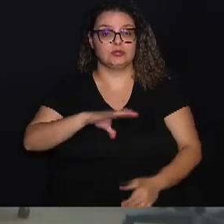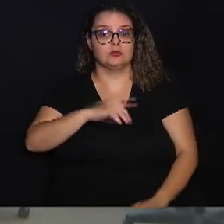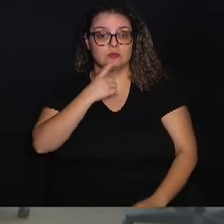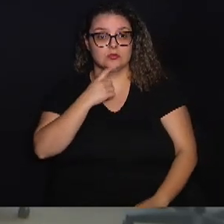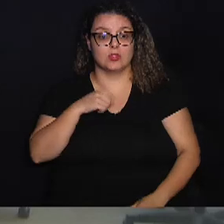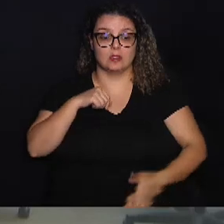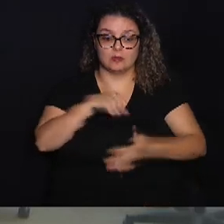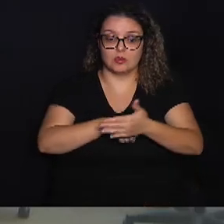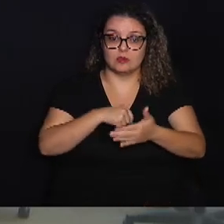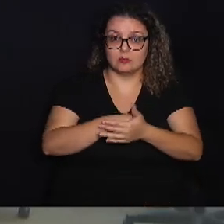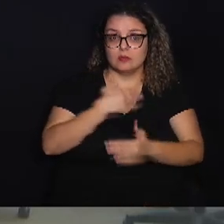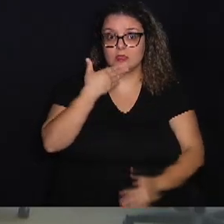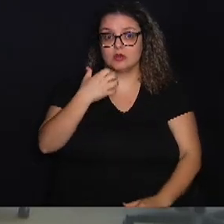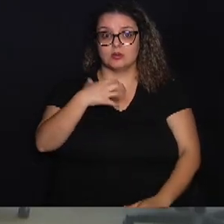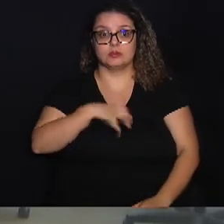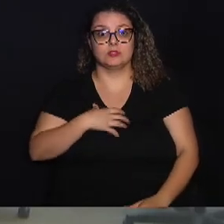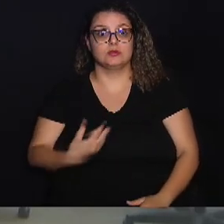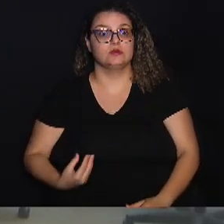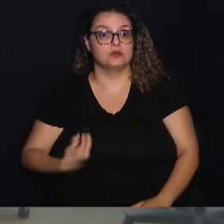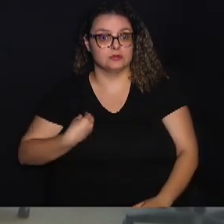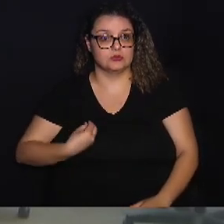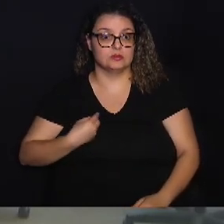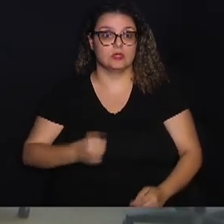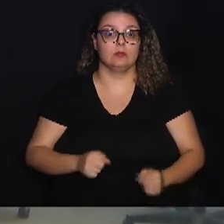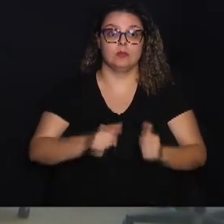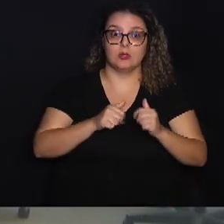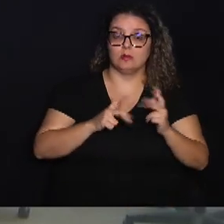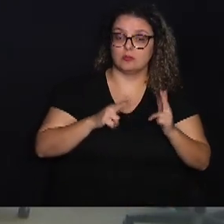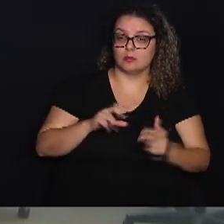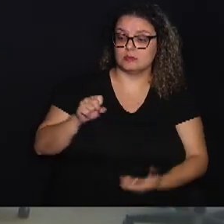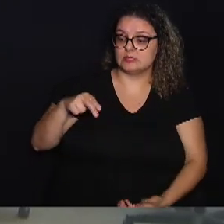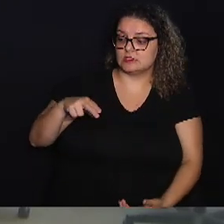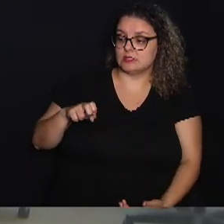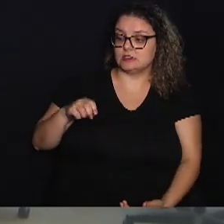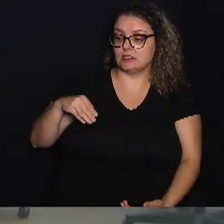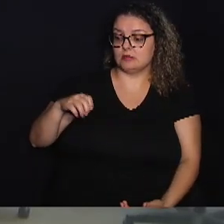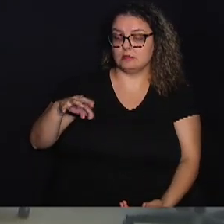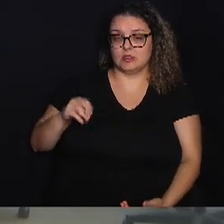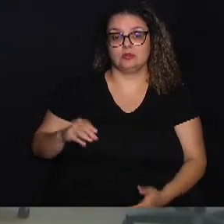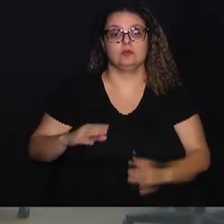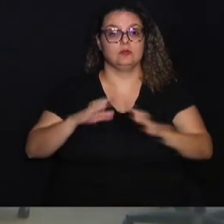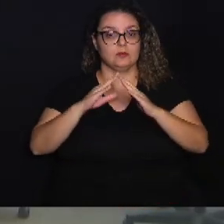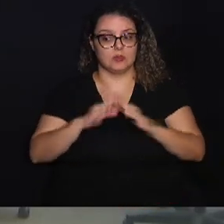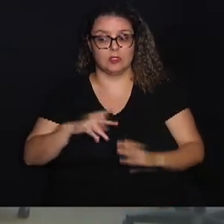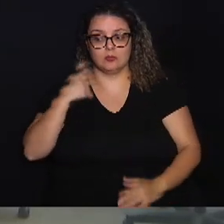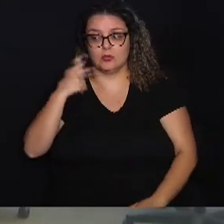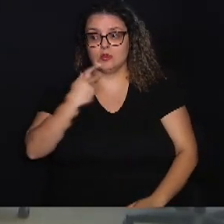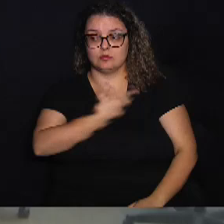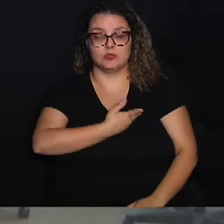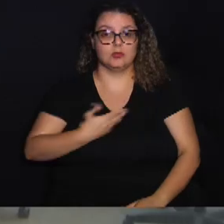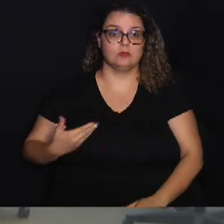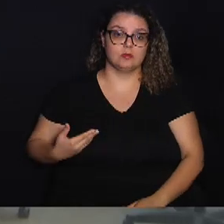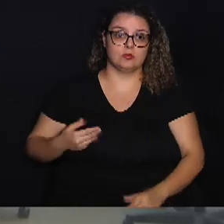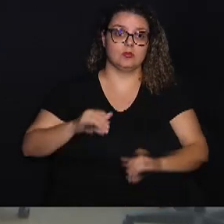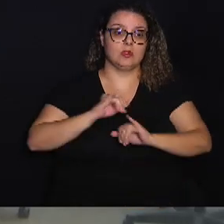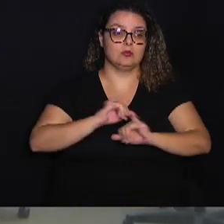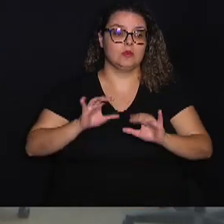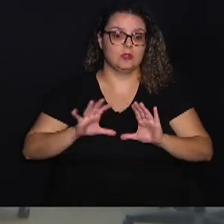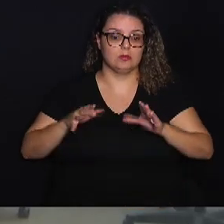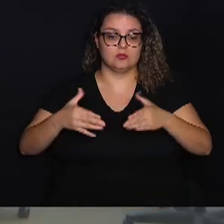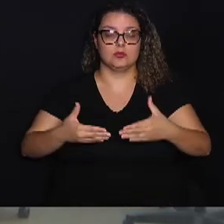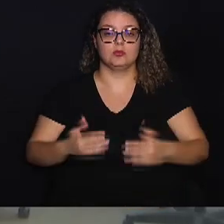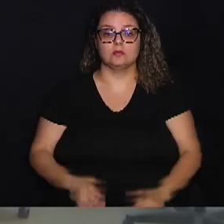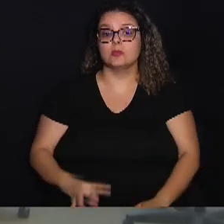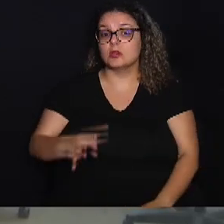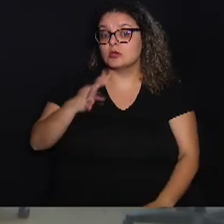melhores condições de vida e benefícios como saneamento moradia e políticas públicas para a coletividade mais